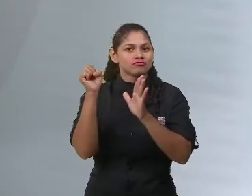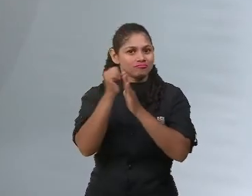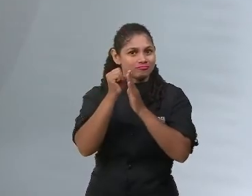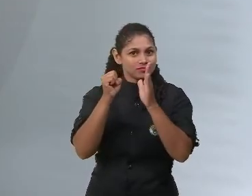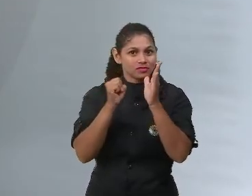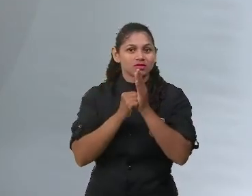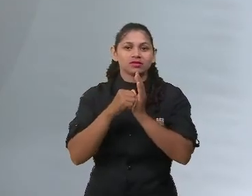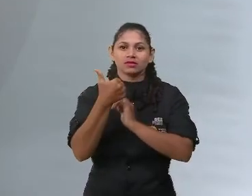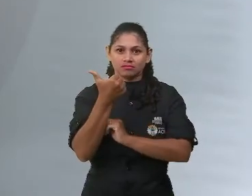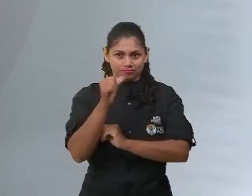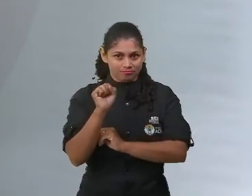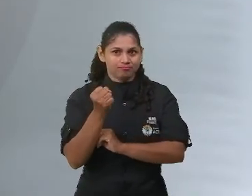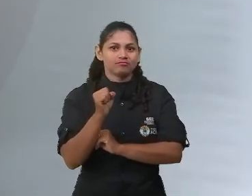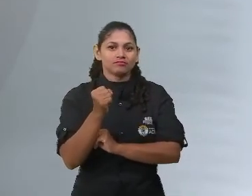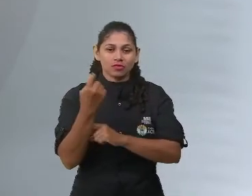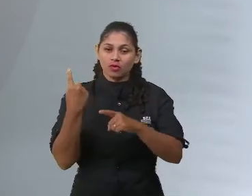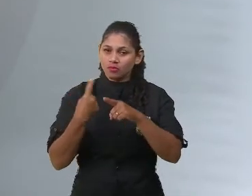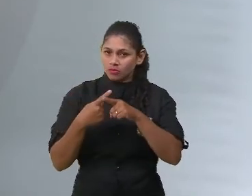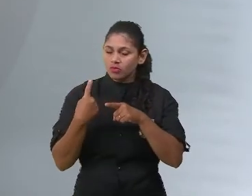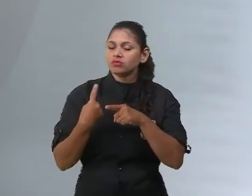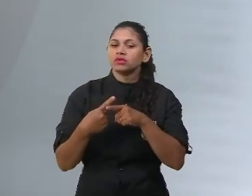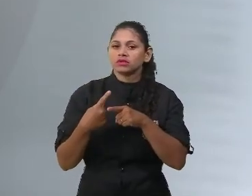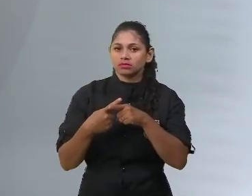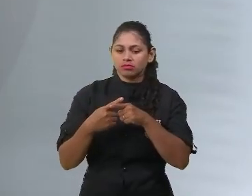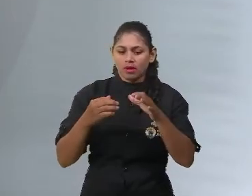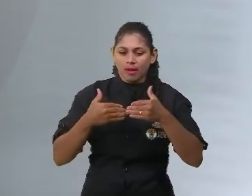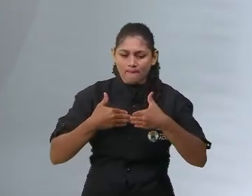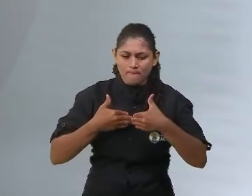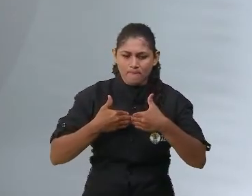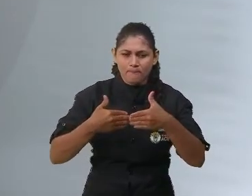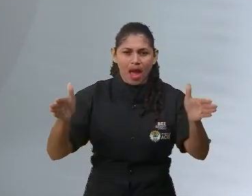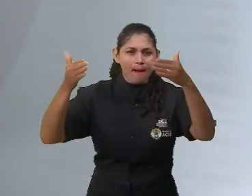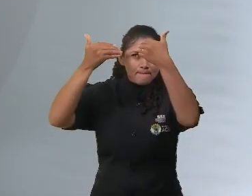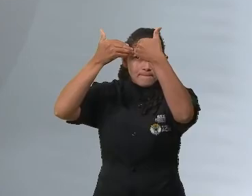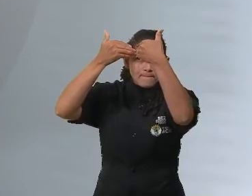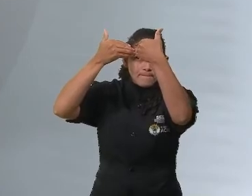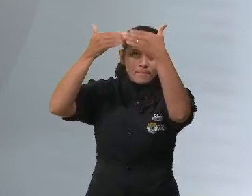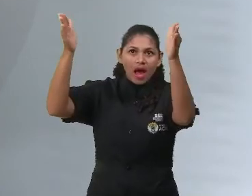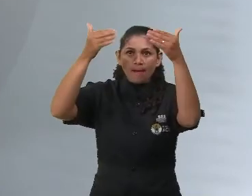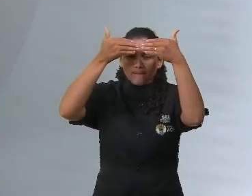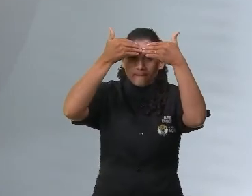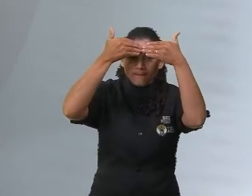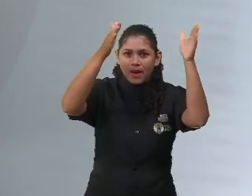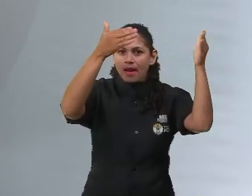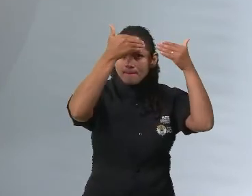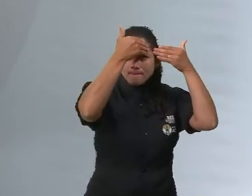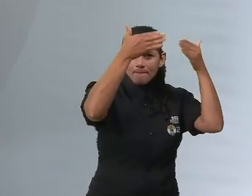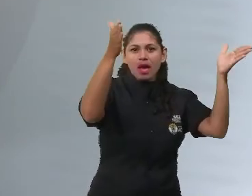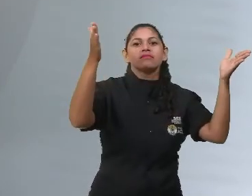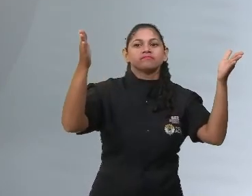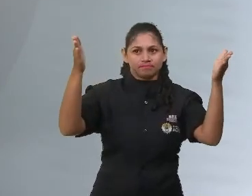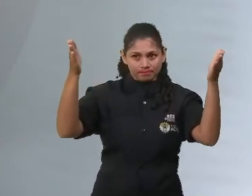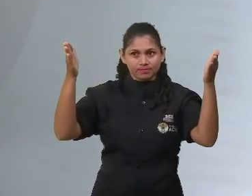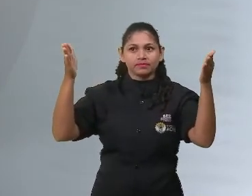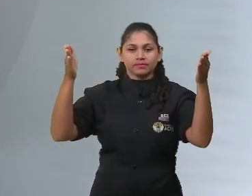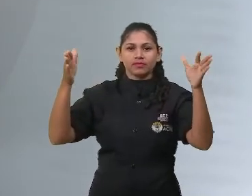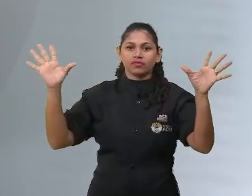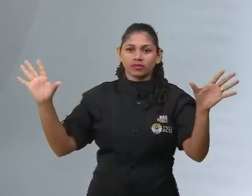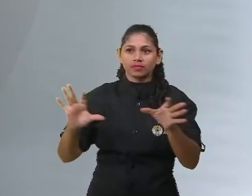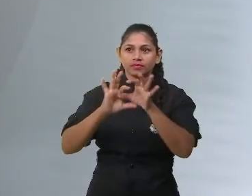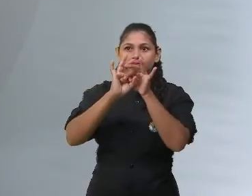o século das luzes, justamente por conta desse rompimento com a mentalidade medieval, com a mentalidade